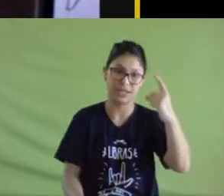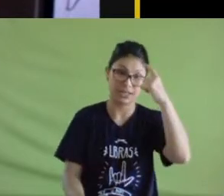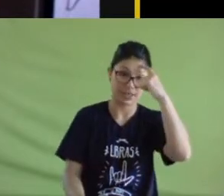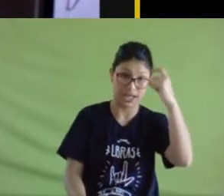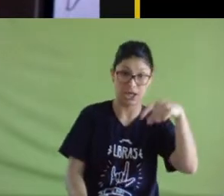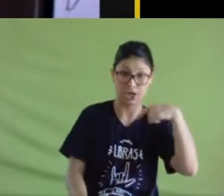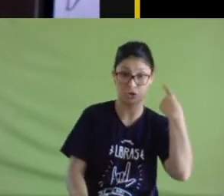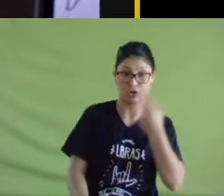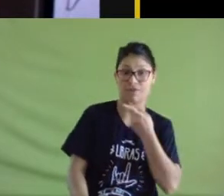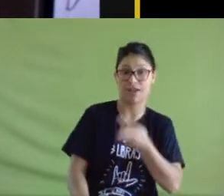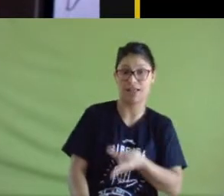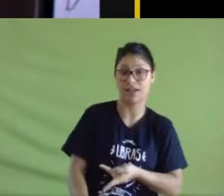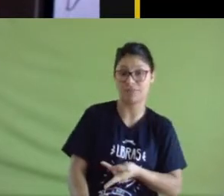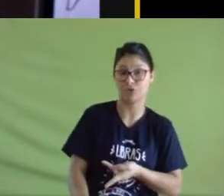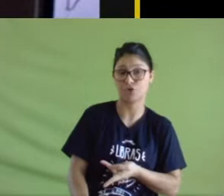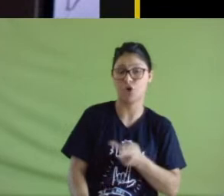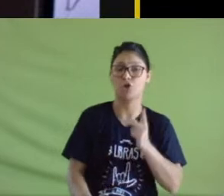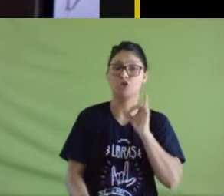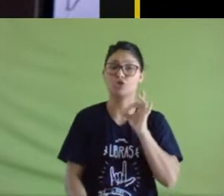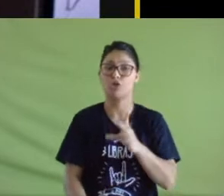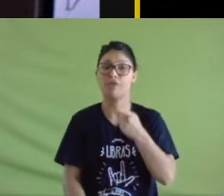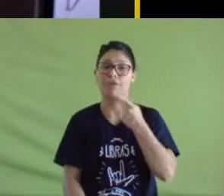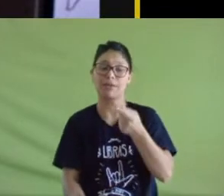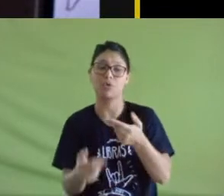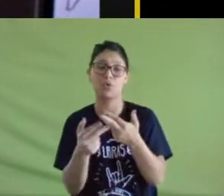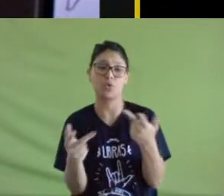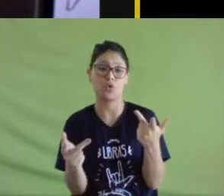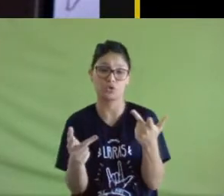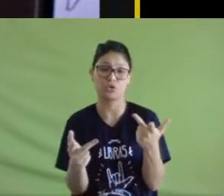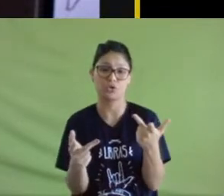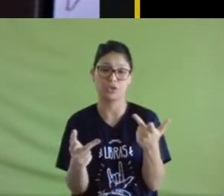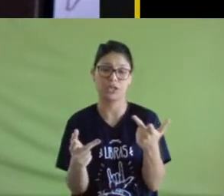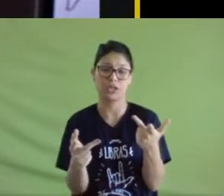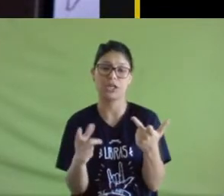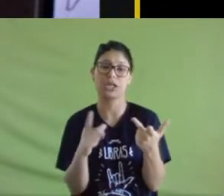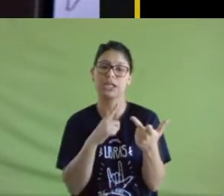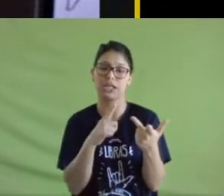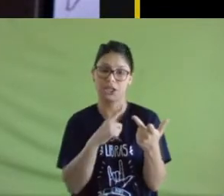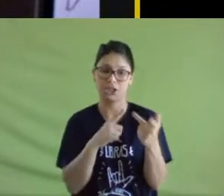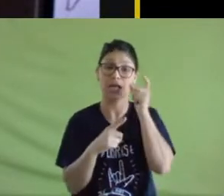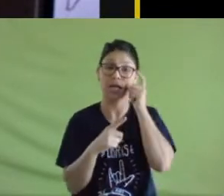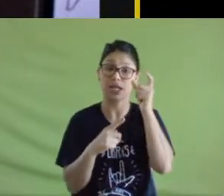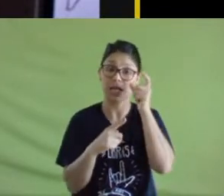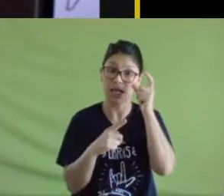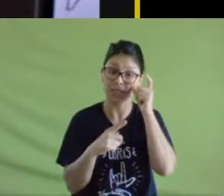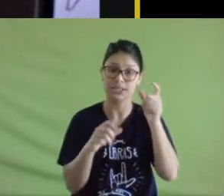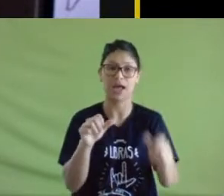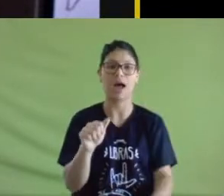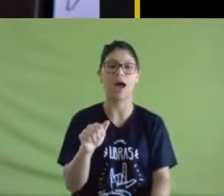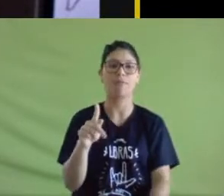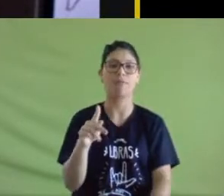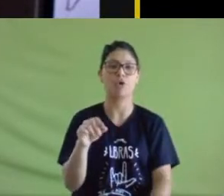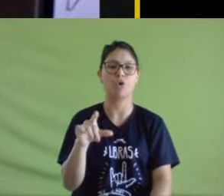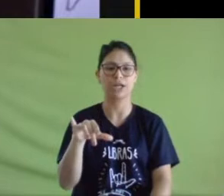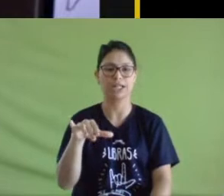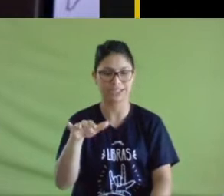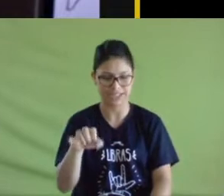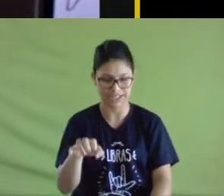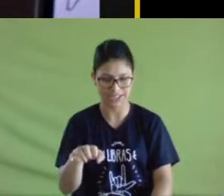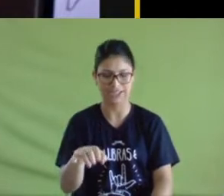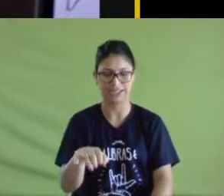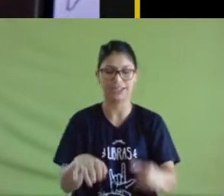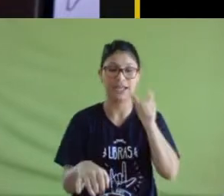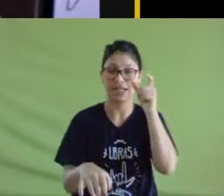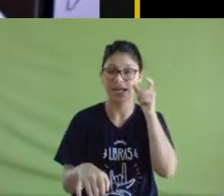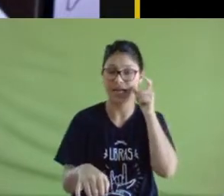falamos, nós só falamos coisas que interessam a polis, que interessam a cidade. Agora, essas coisas